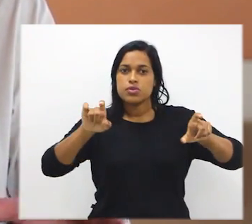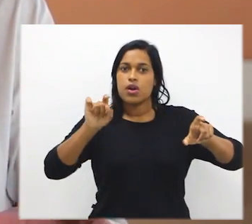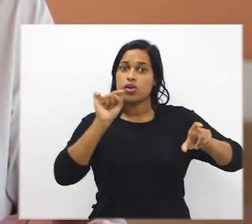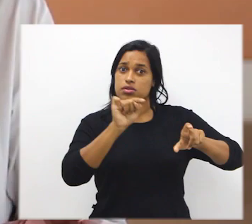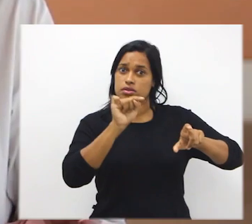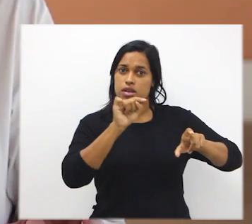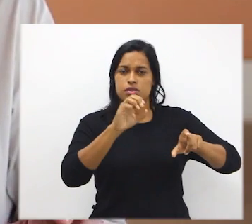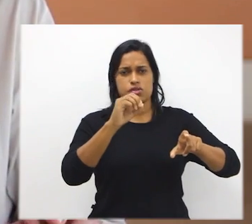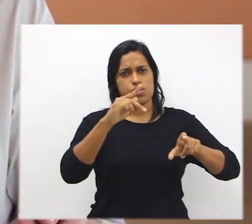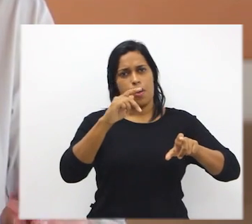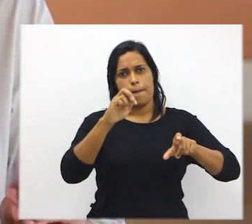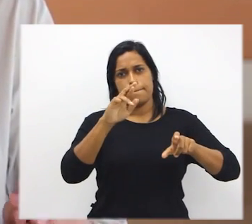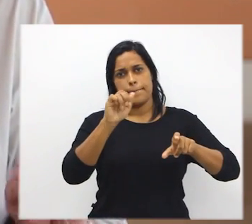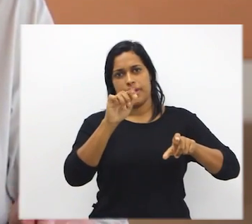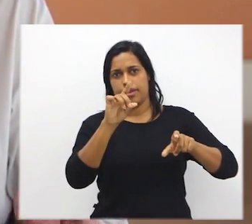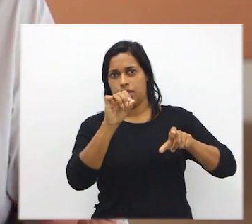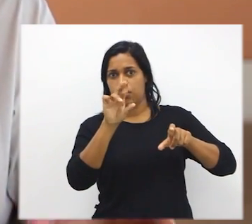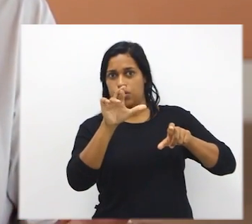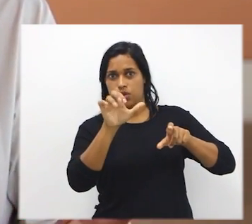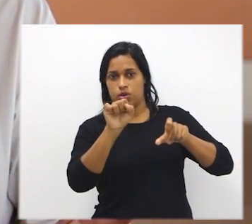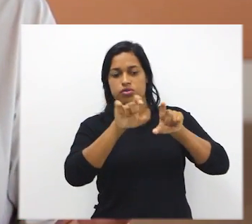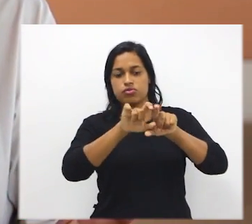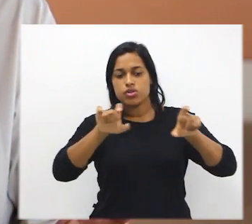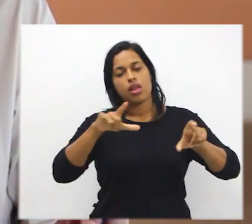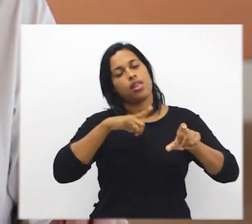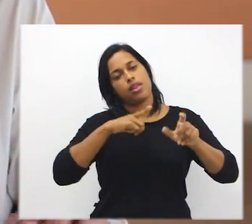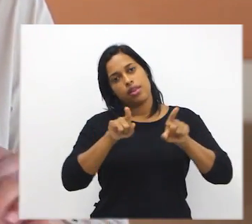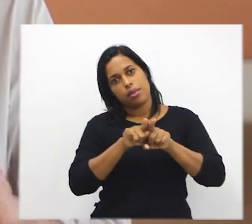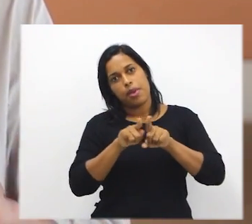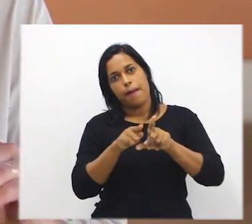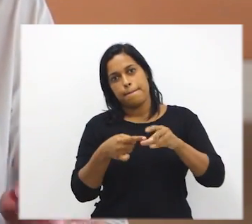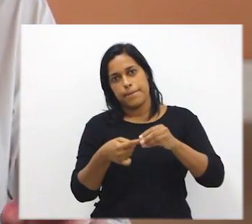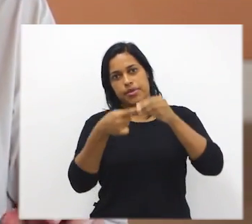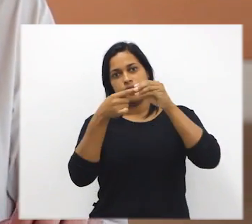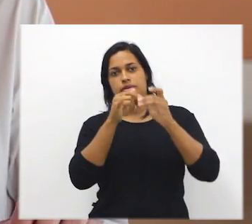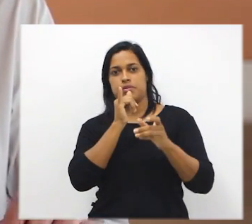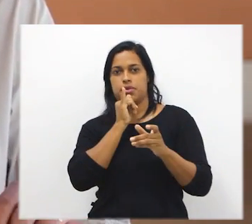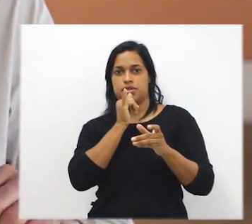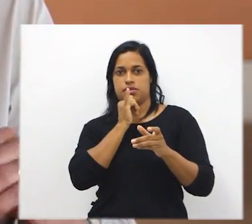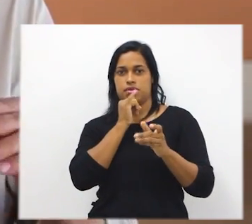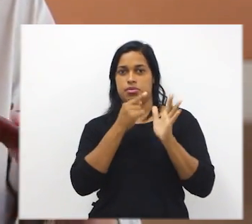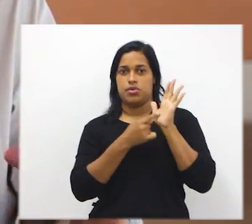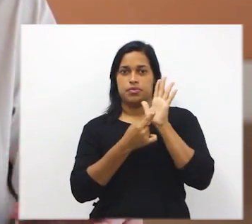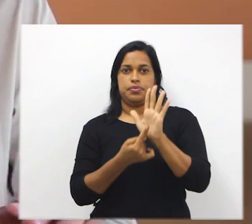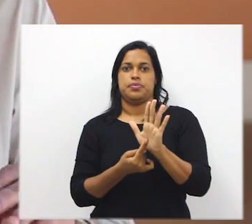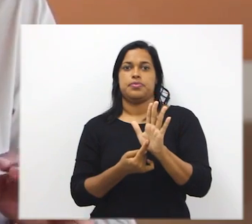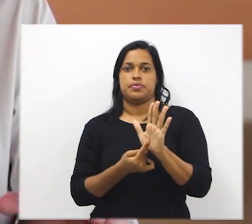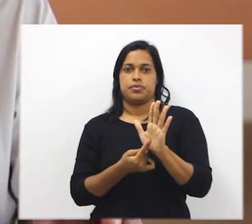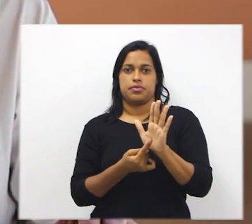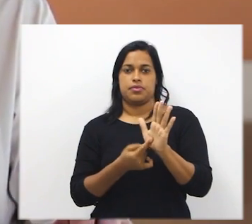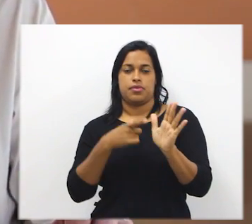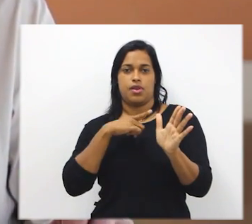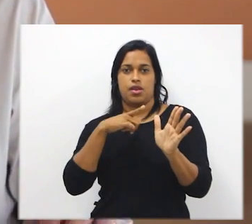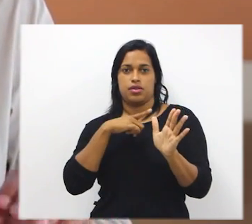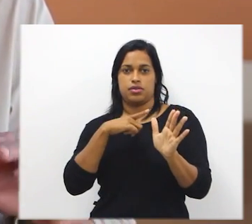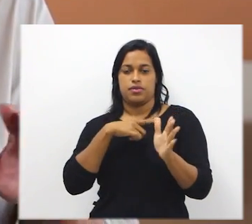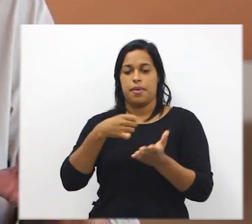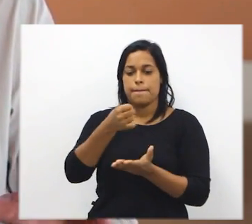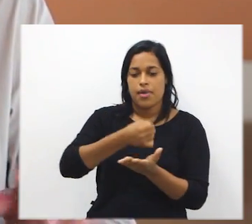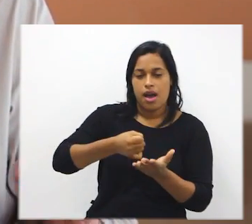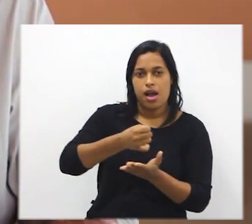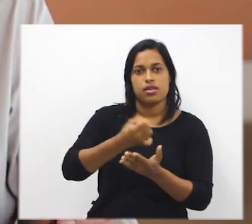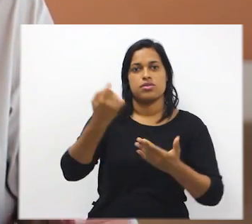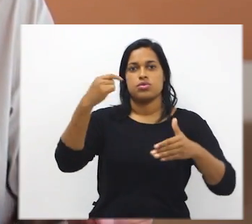operadores, funções, eles têm também prioridade. Então, se eu tiver uma expressão onde eu tiver os operadores básicos, os